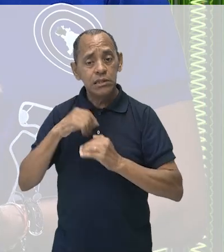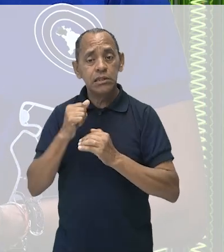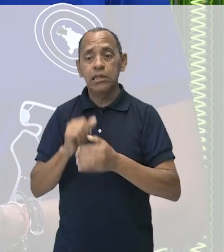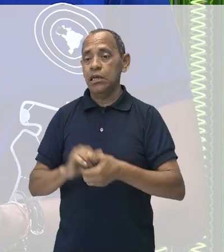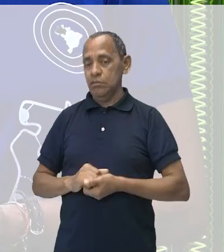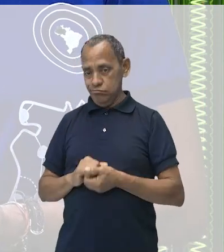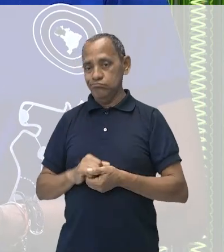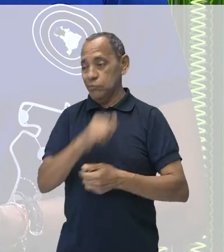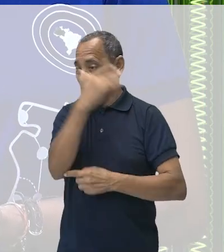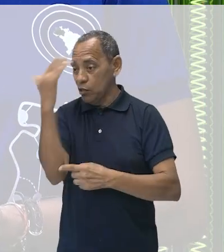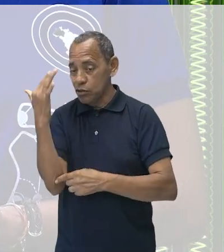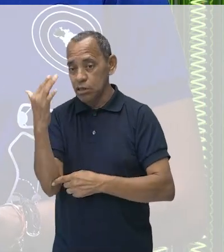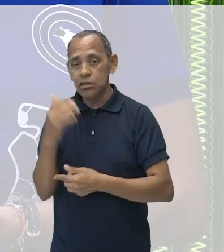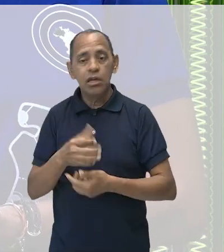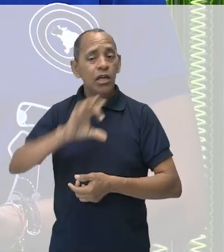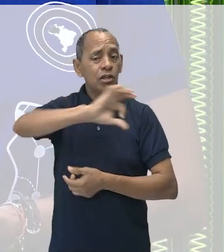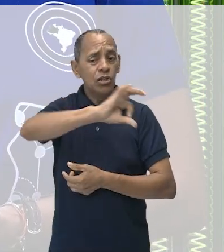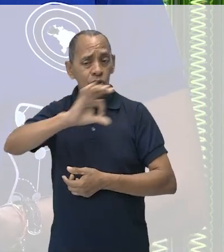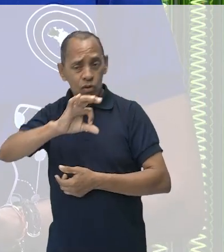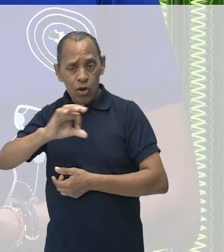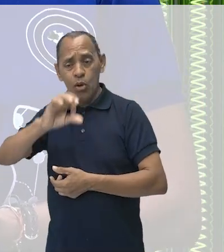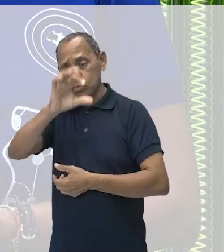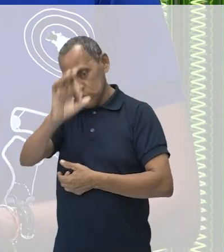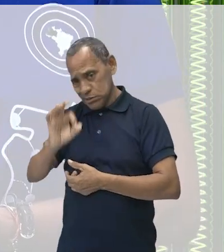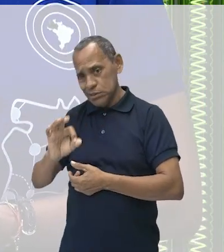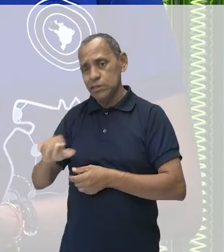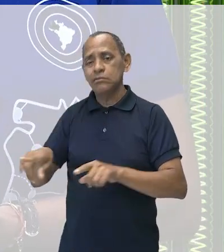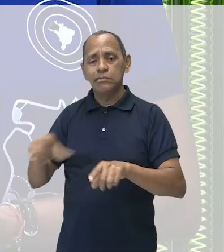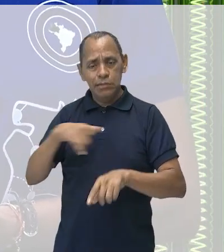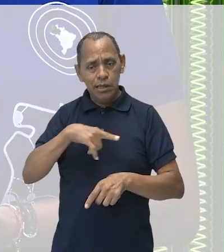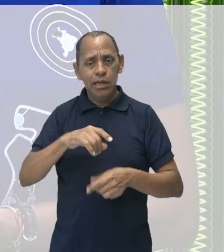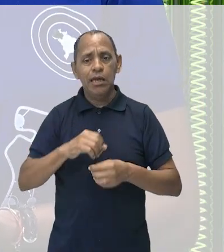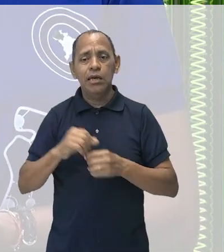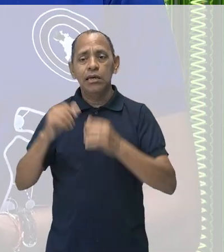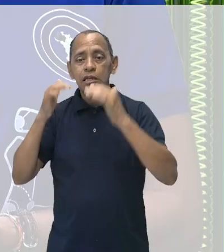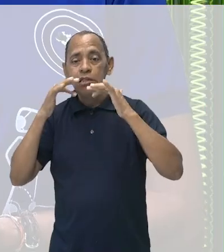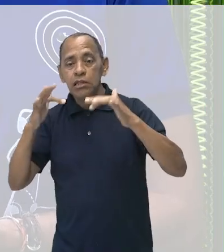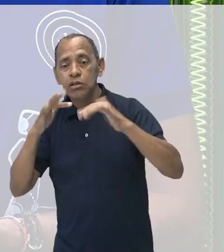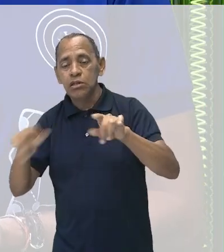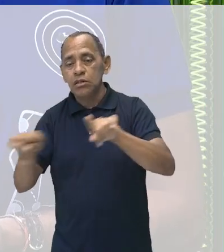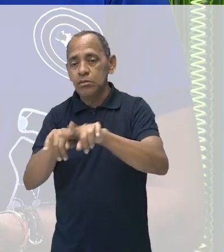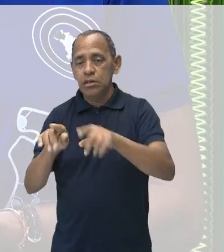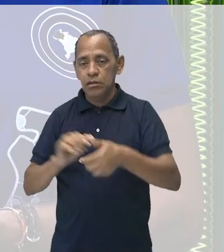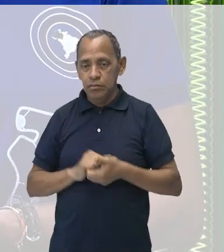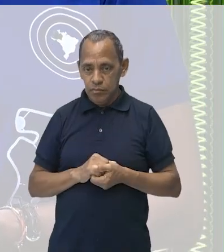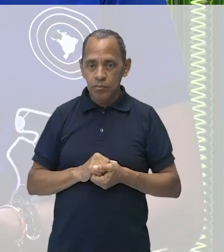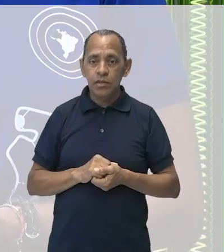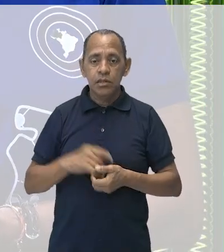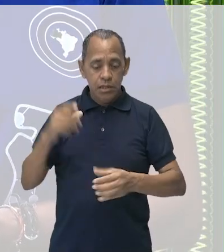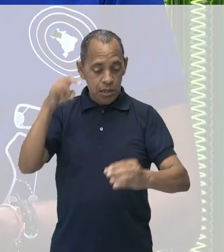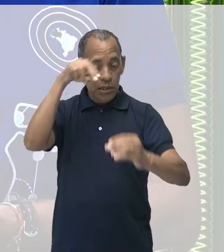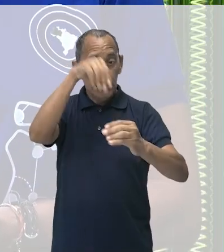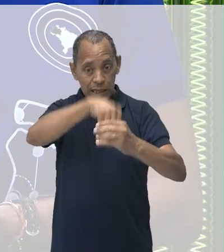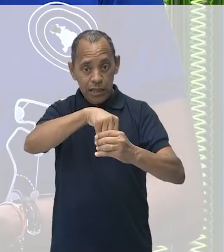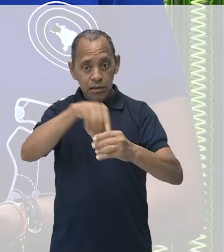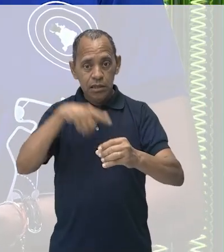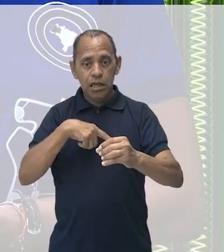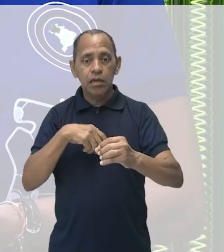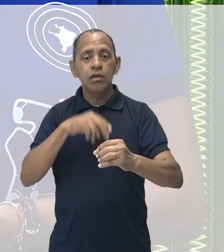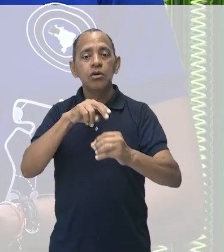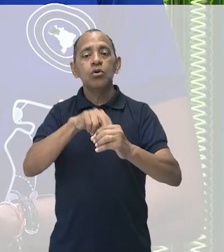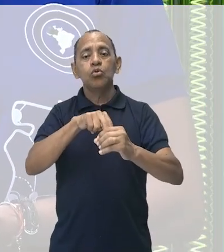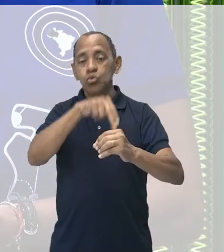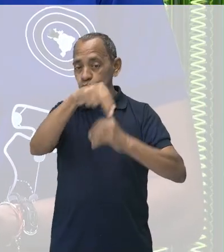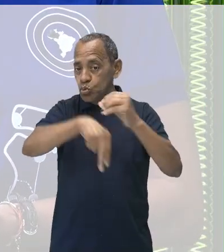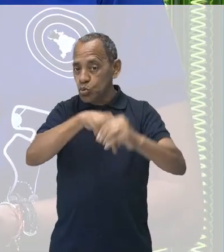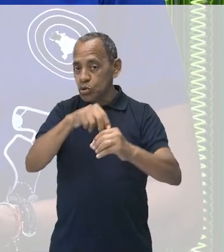cerca de 99% dos compostos nós encontramos ele. Ele é fácil de manusear e tem um núcleo com um número inteiro de